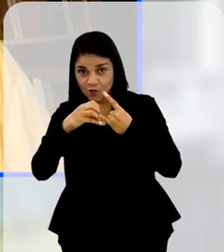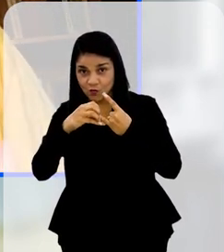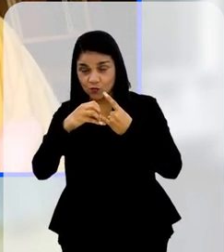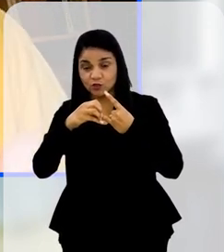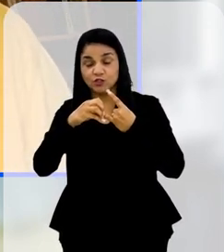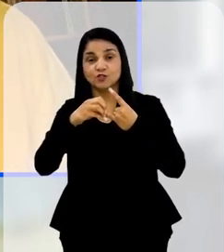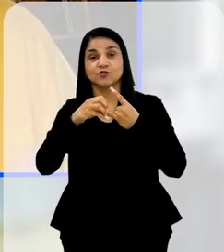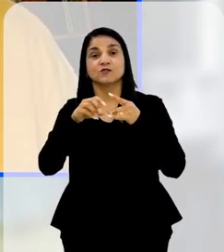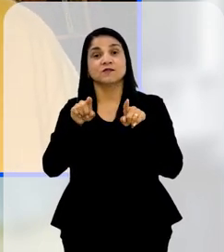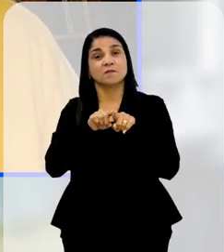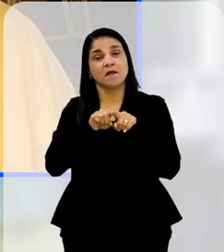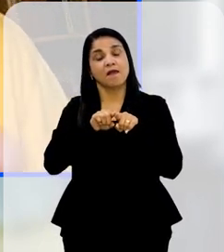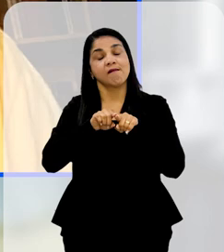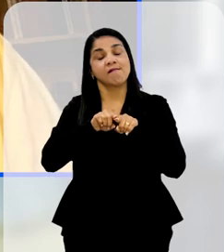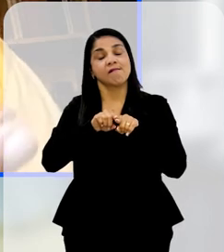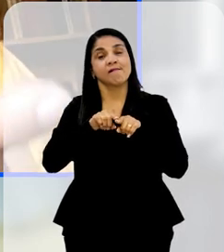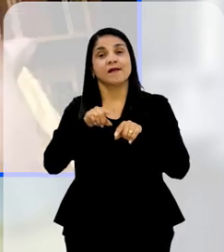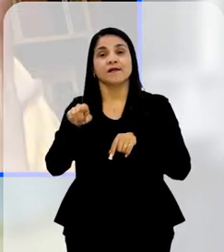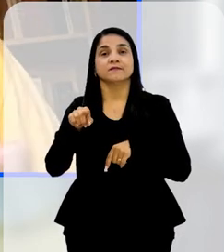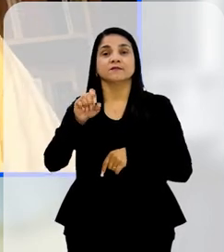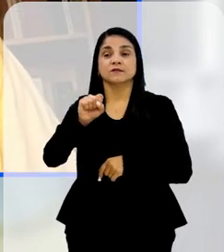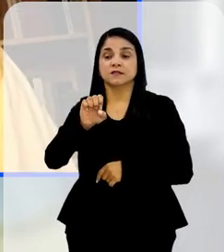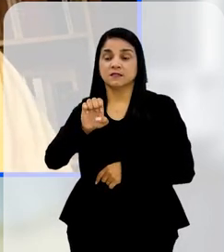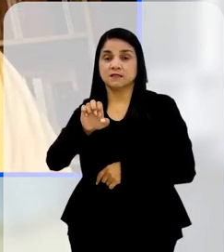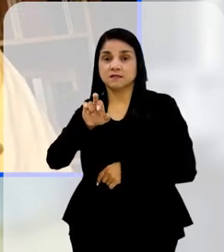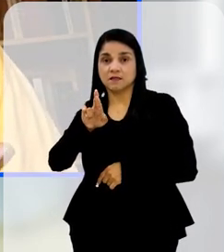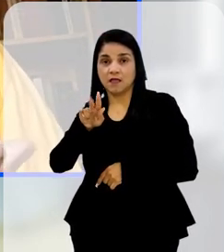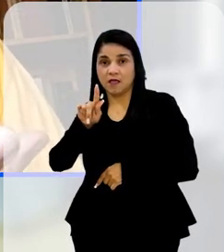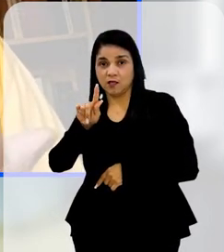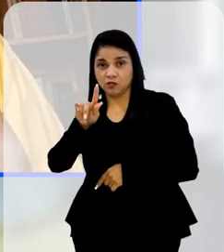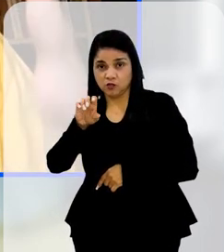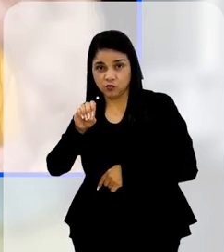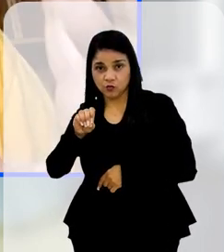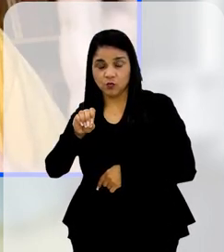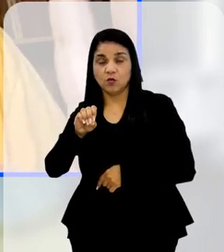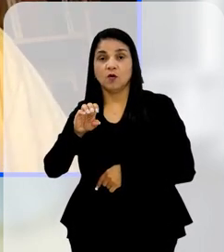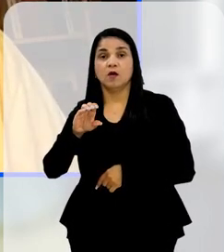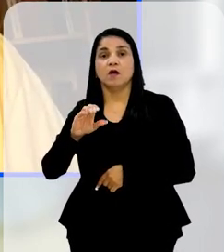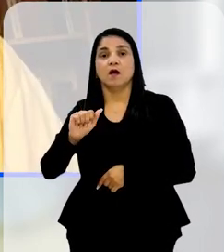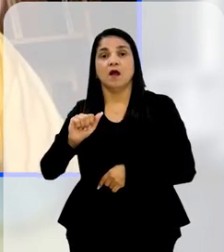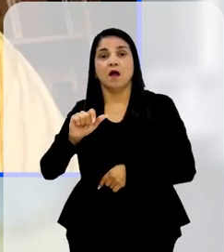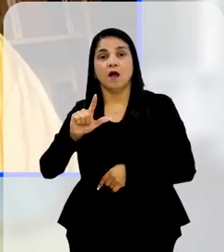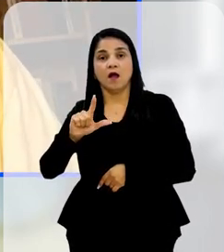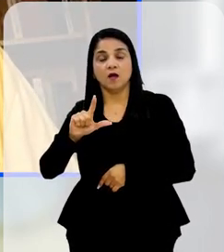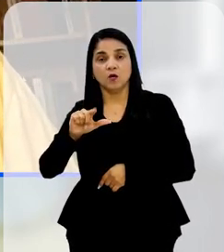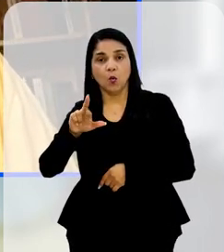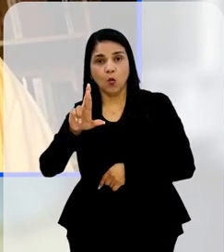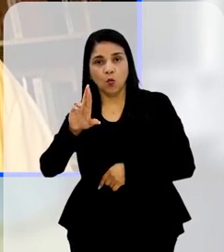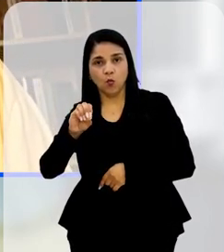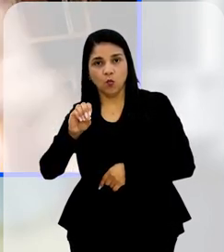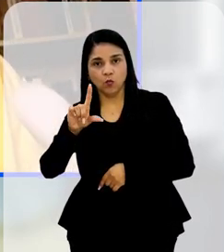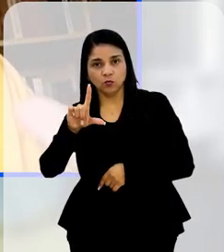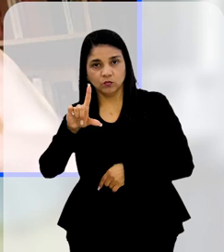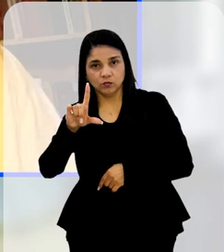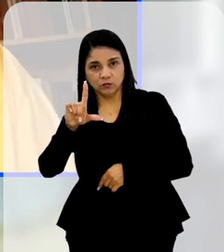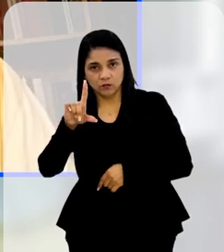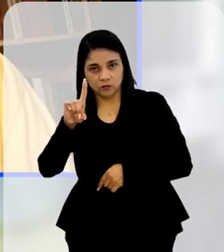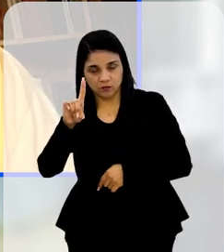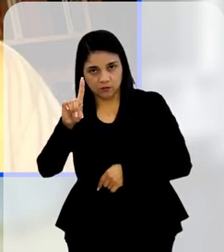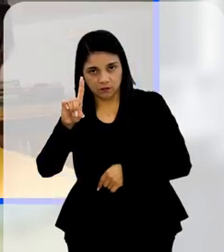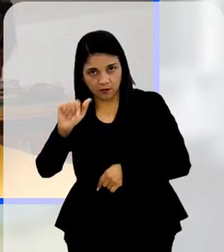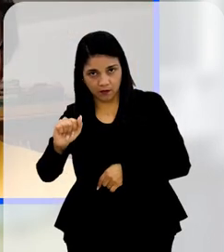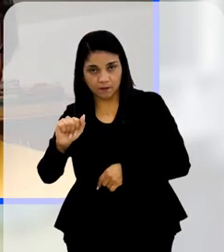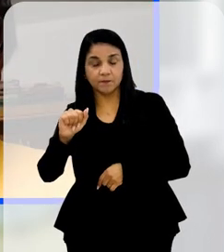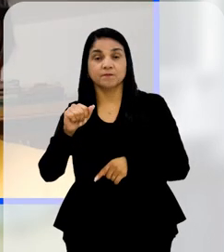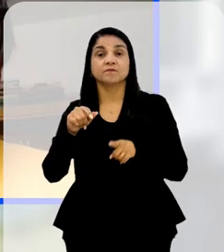né? Então, na verdade, a construção do SUS, ela é uma construção que tem um pé firme, e poucos sabem, que é carioca e